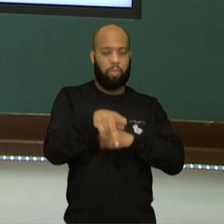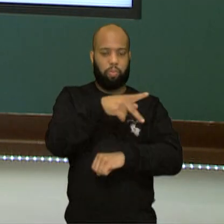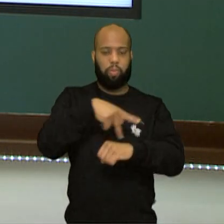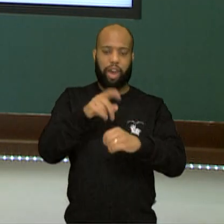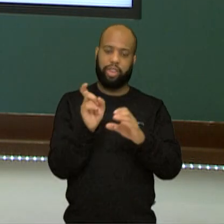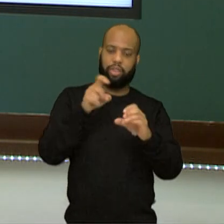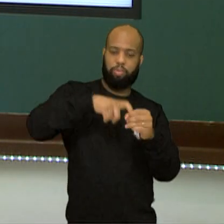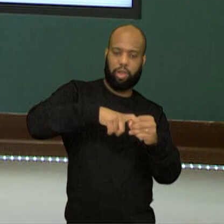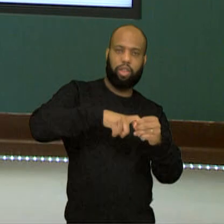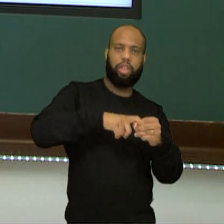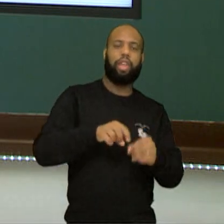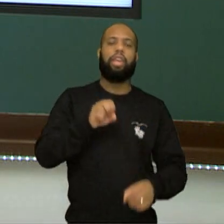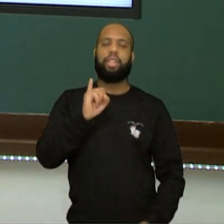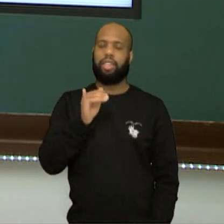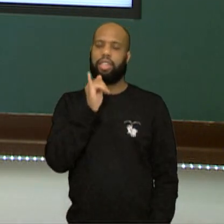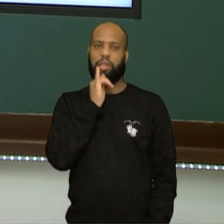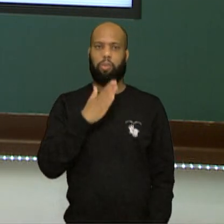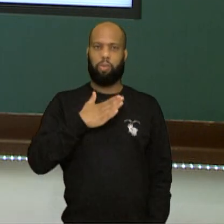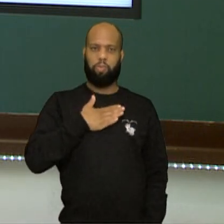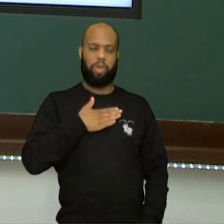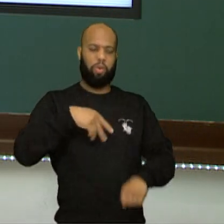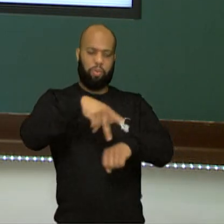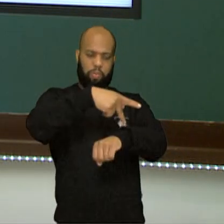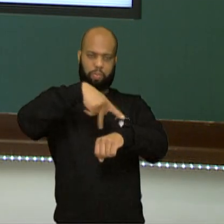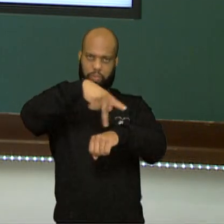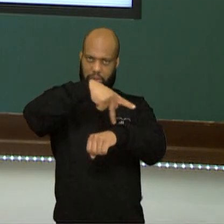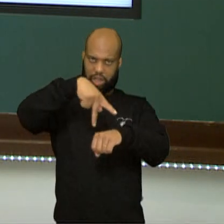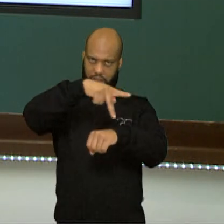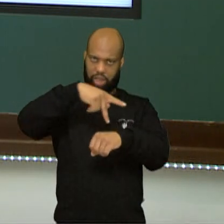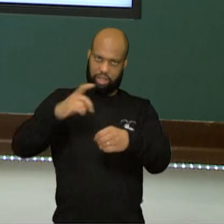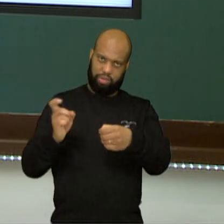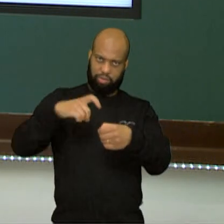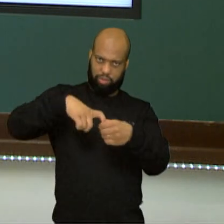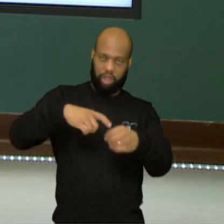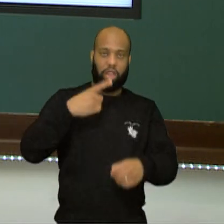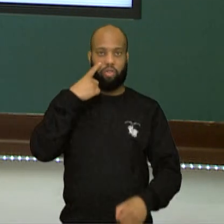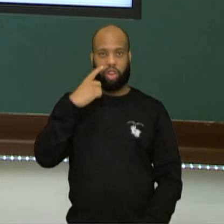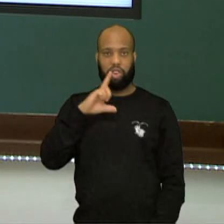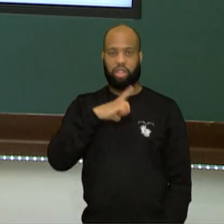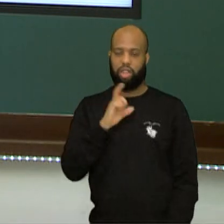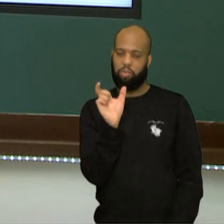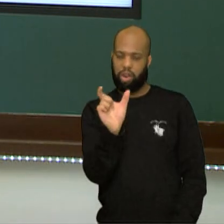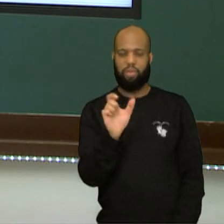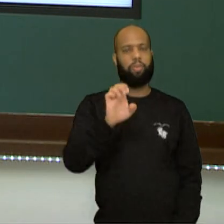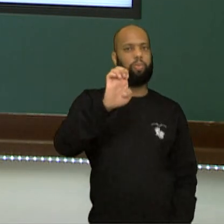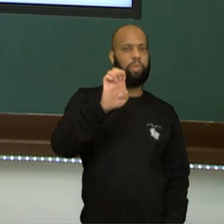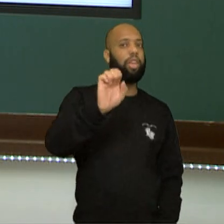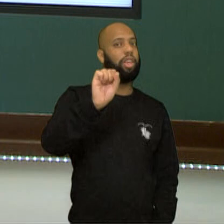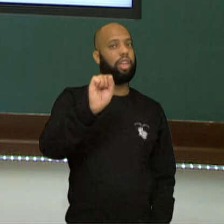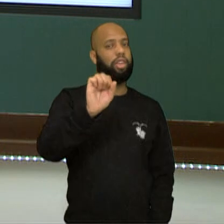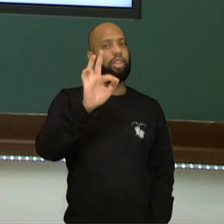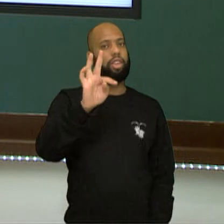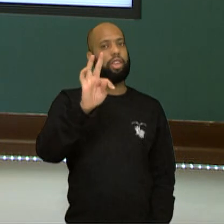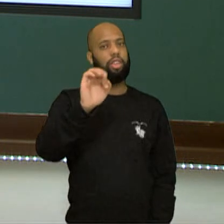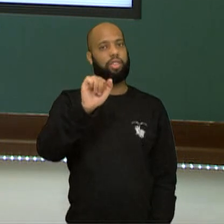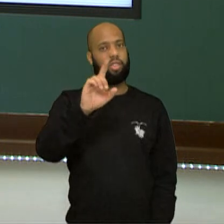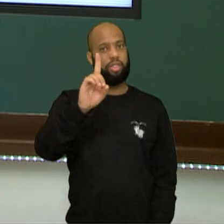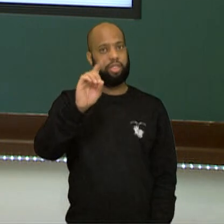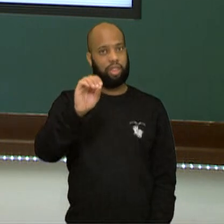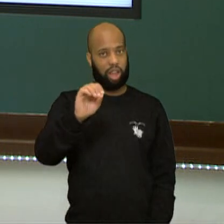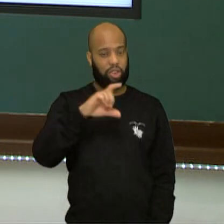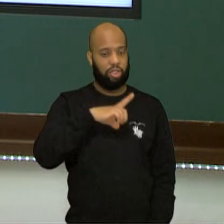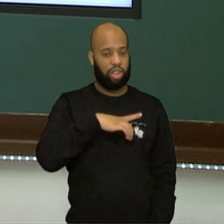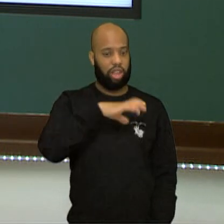o meu Estado, ou seja, o meu país, quando eu falo Estado com E maiúsculo, moçada, eu estou falando de nação,